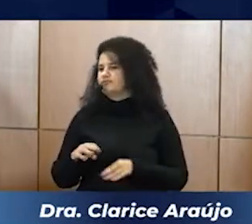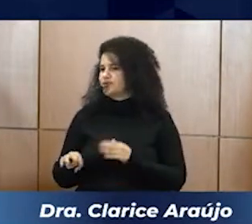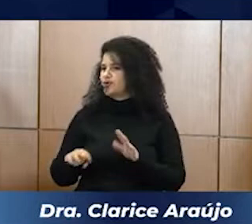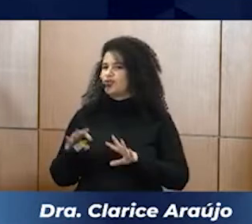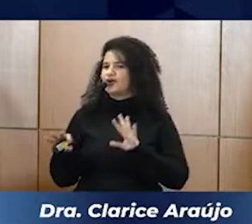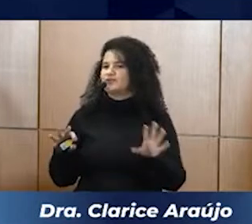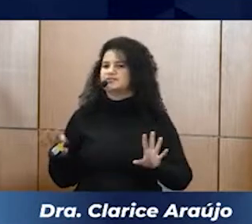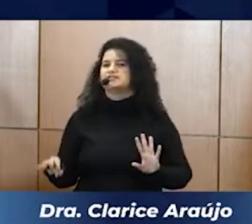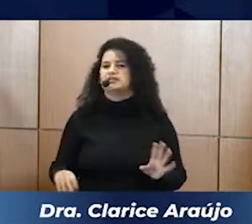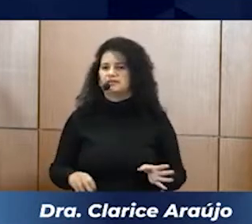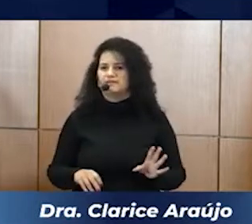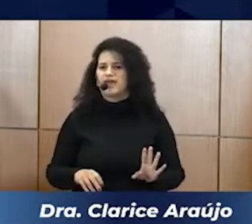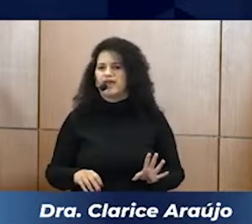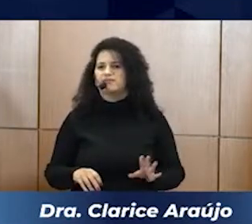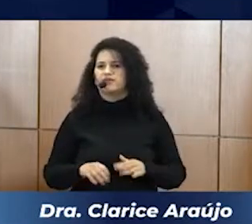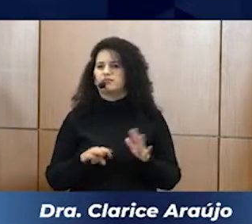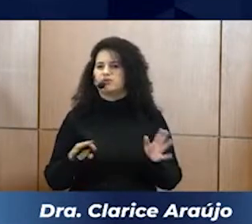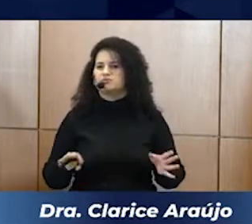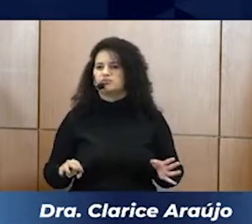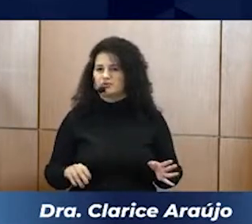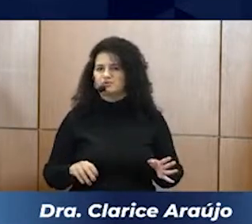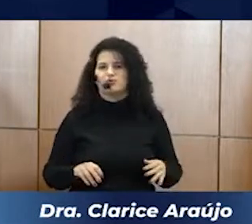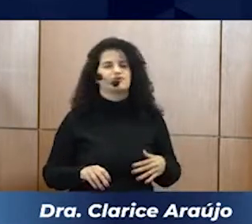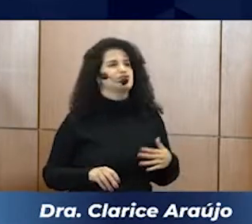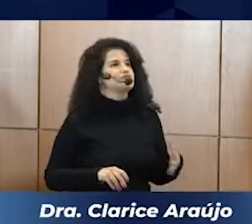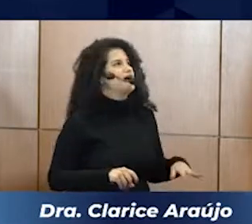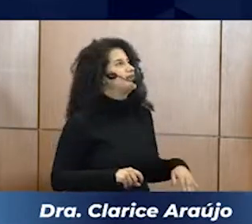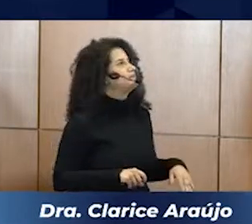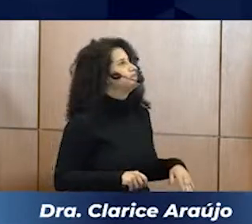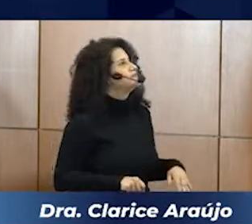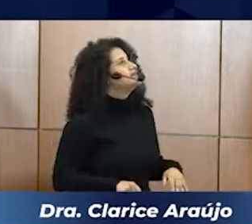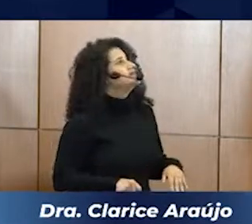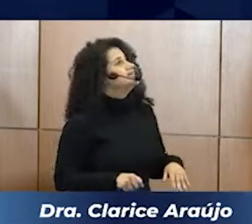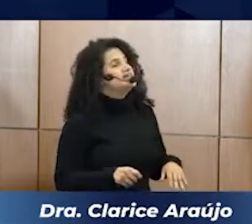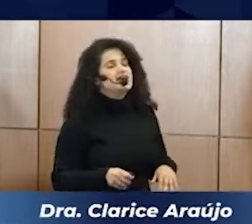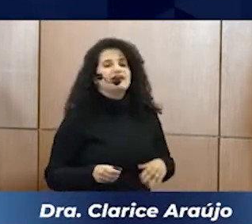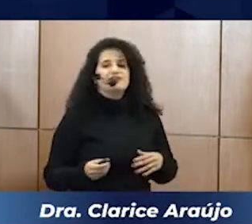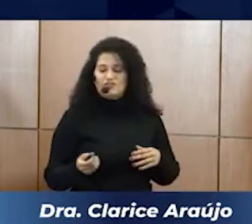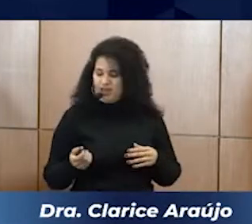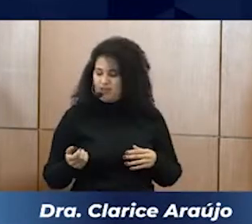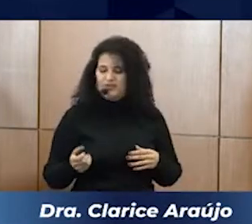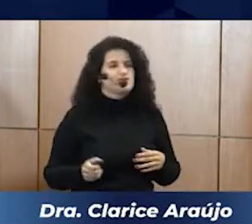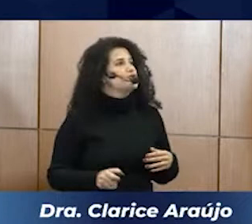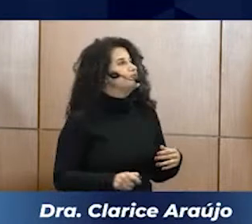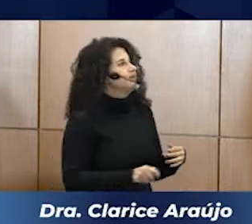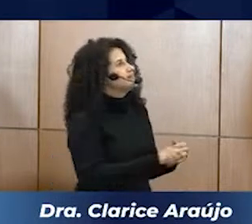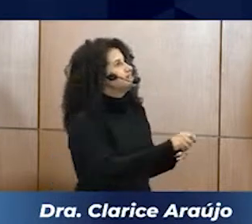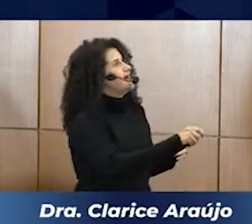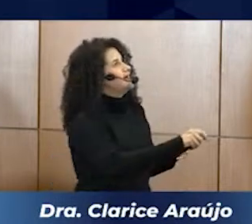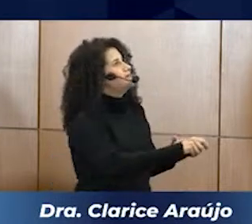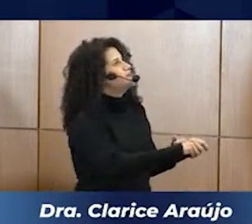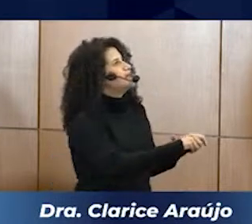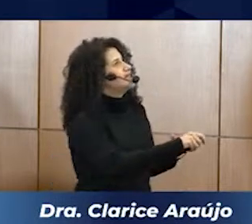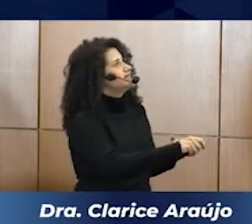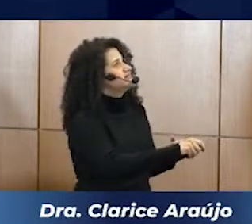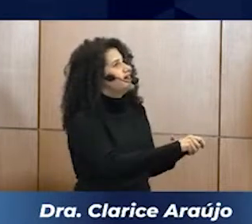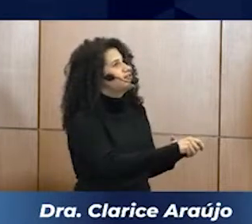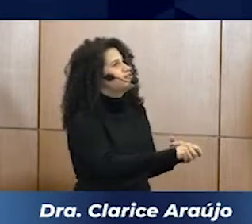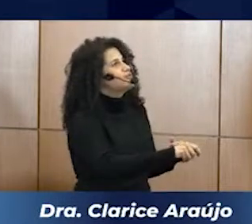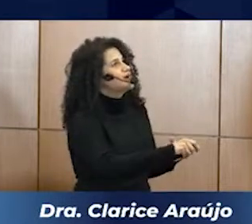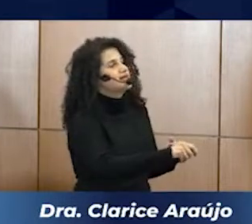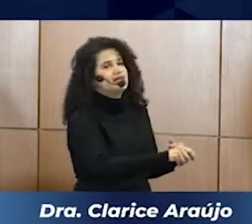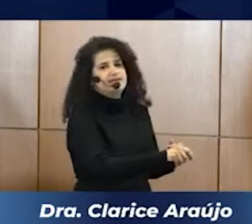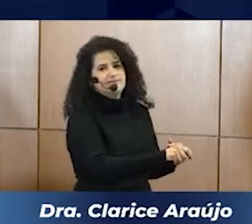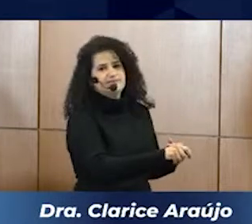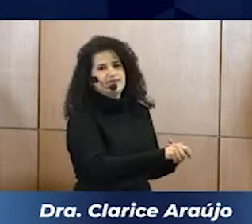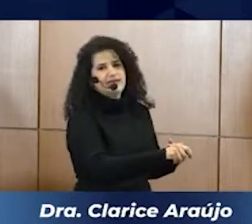intervenção. Fui colocando assim, né, dando meus pulos, como a gente fala. E aí, de repente, olha o que, que sai. Esse